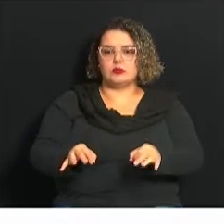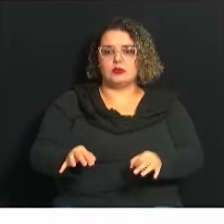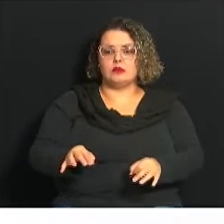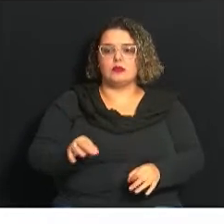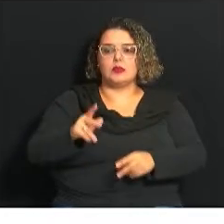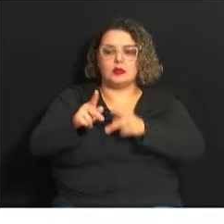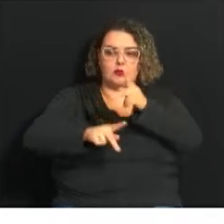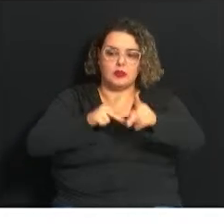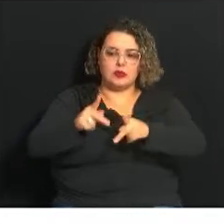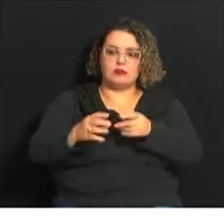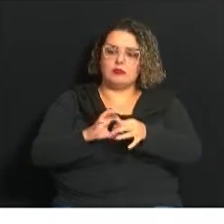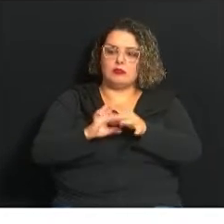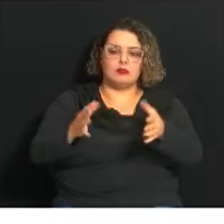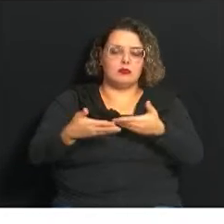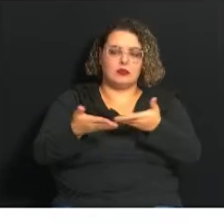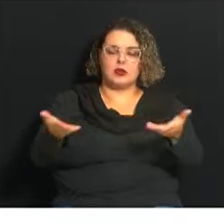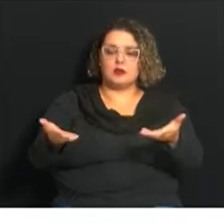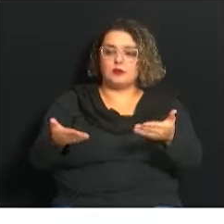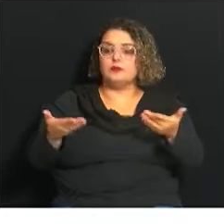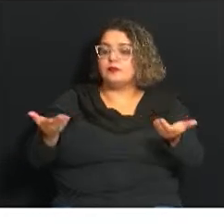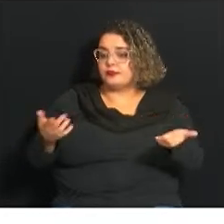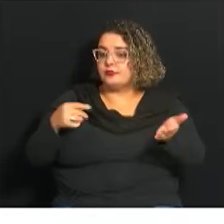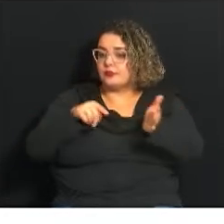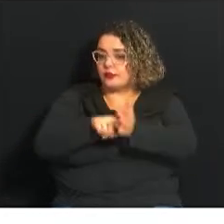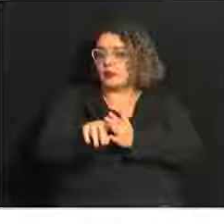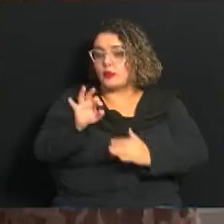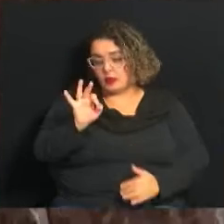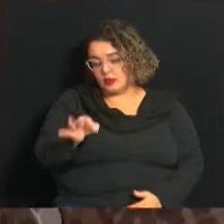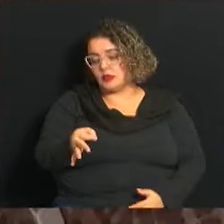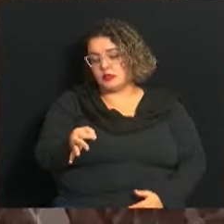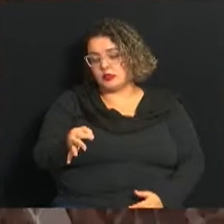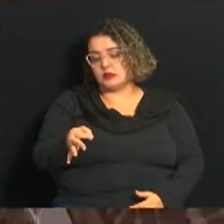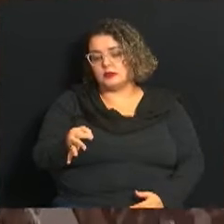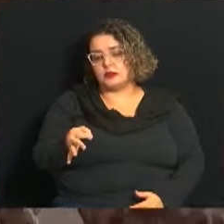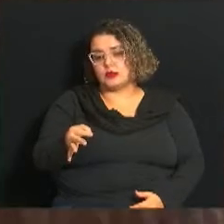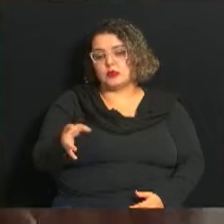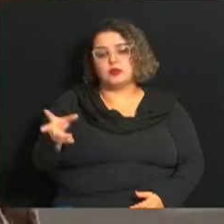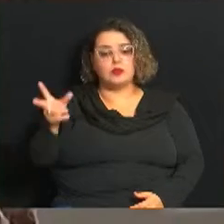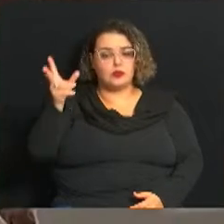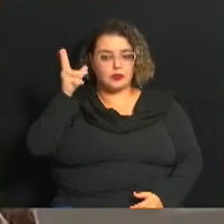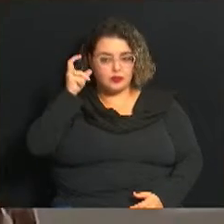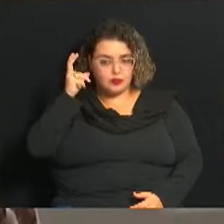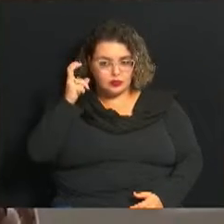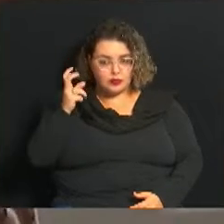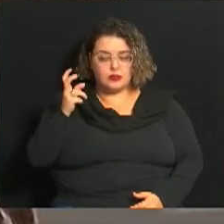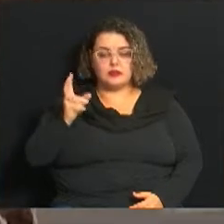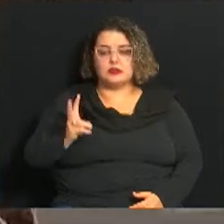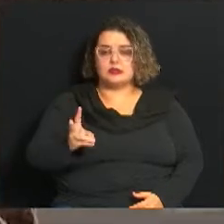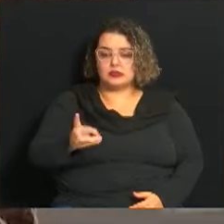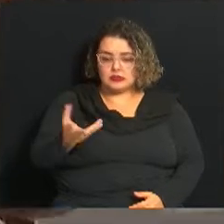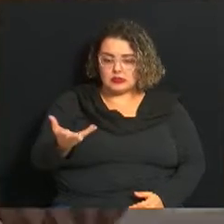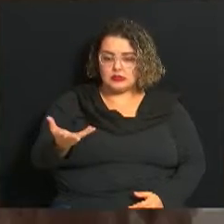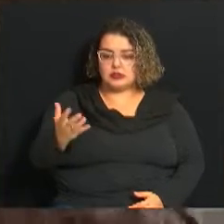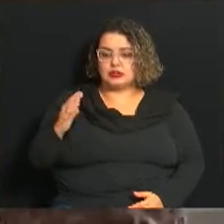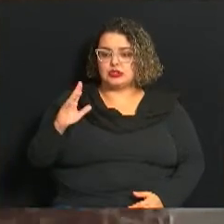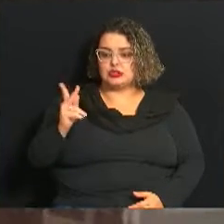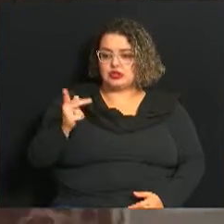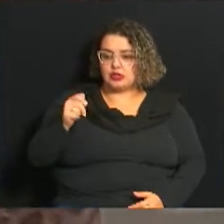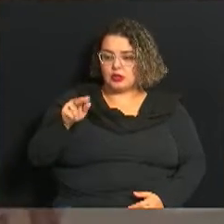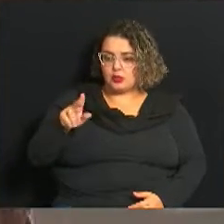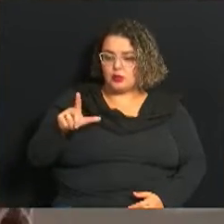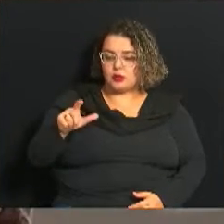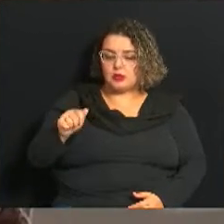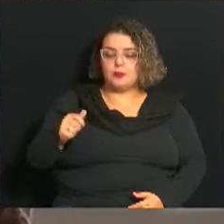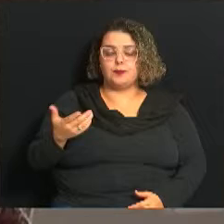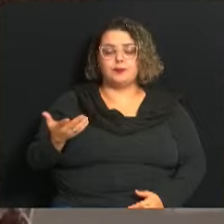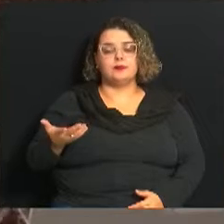fica à disposição. Bom, uma pergunta que certamente você deve ouvir aí com bastante frequência, né, Shaula? A vacina, de fato,